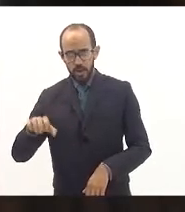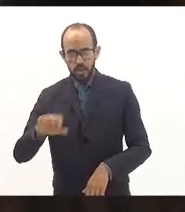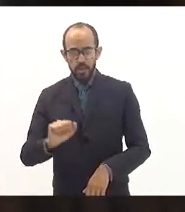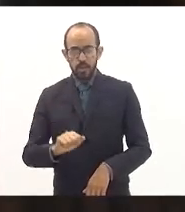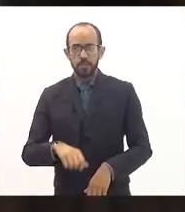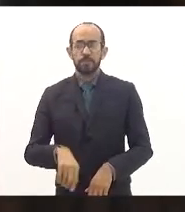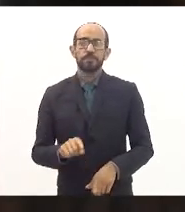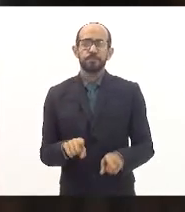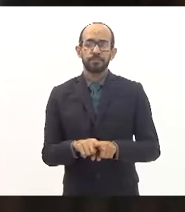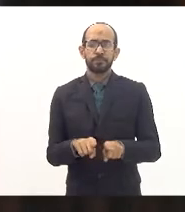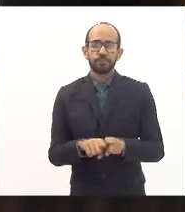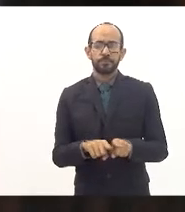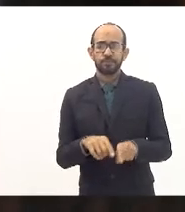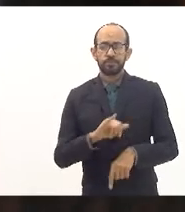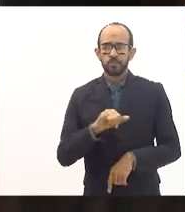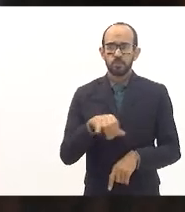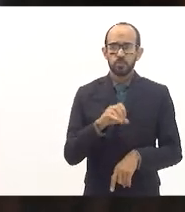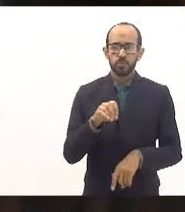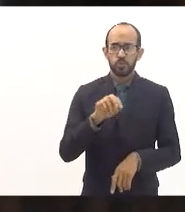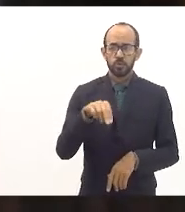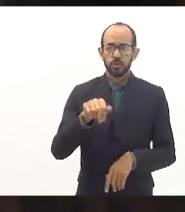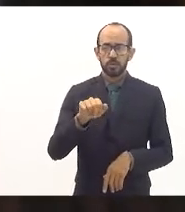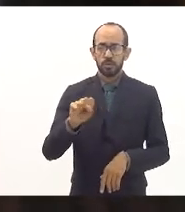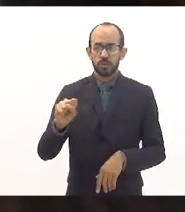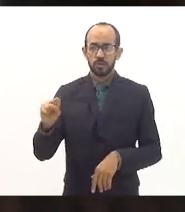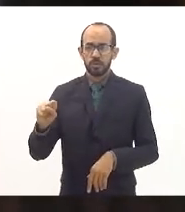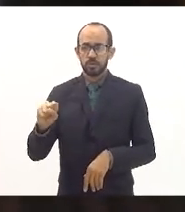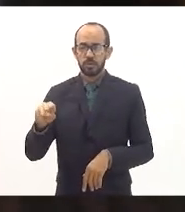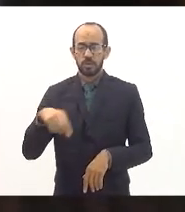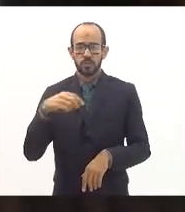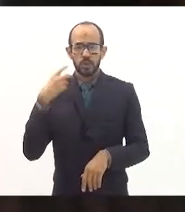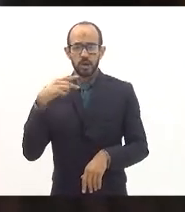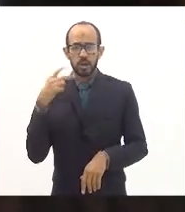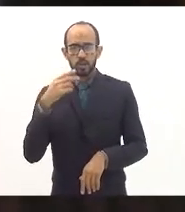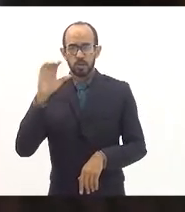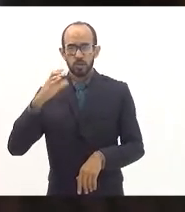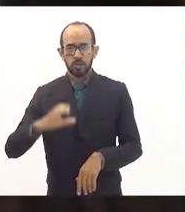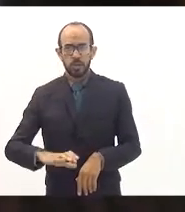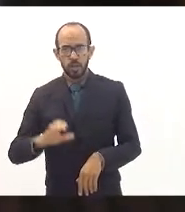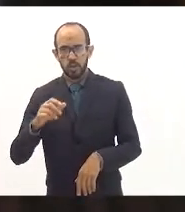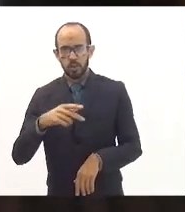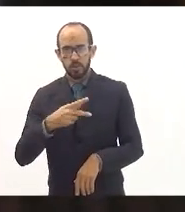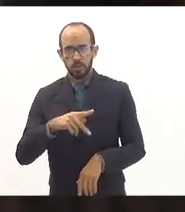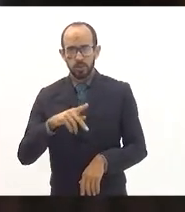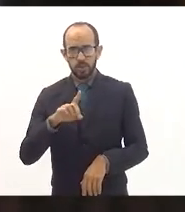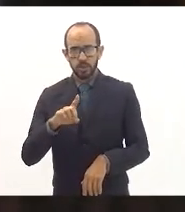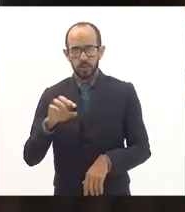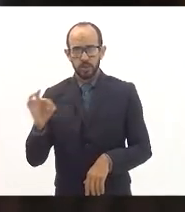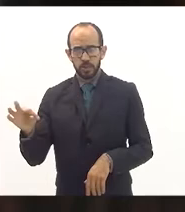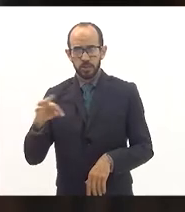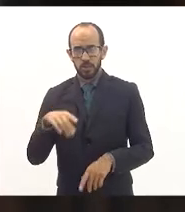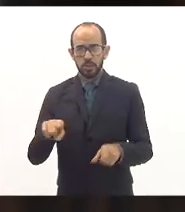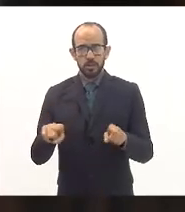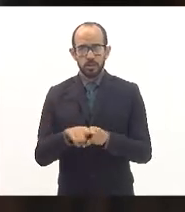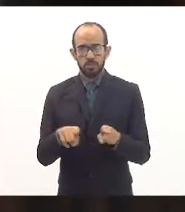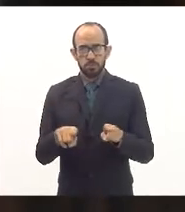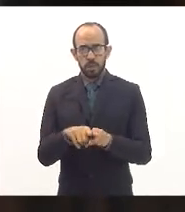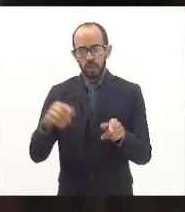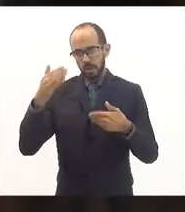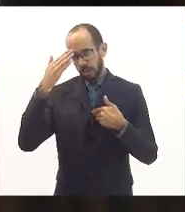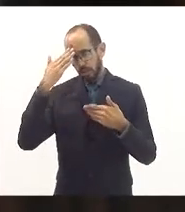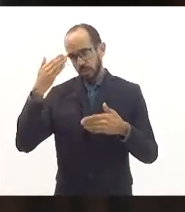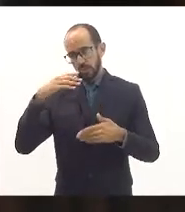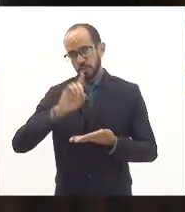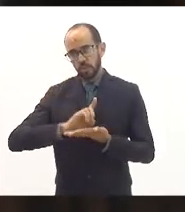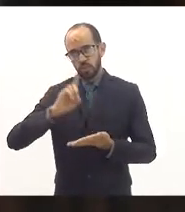Janeiro, Jonatas Anjos, obrigada, nosso querido vereador de Niterói, pelo PDT. Quero agradecer aqui a presença do